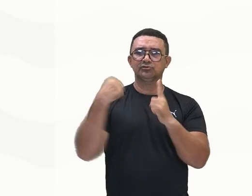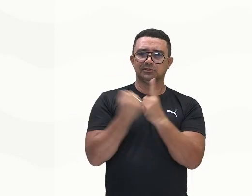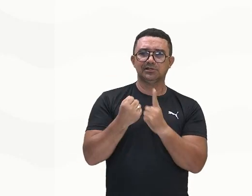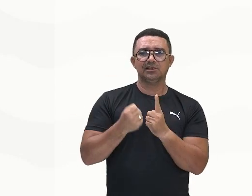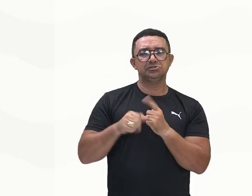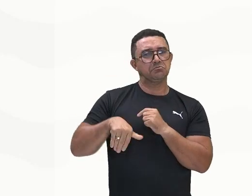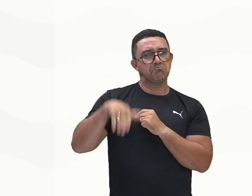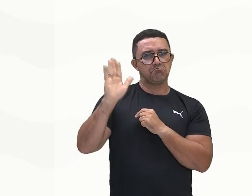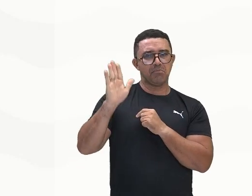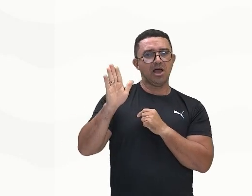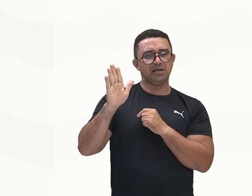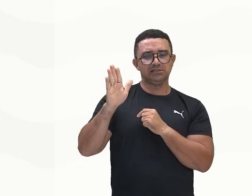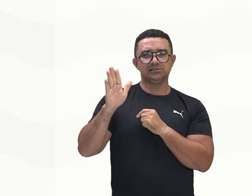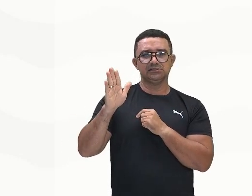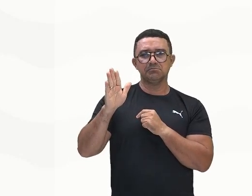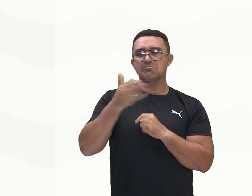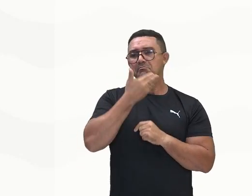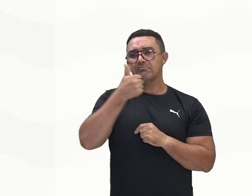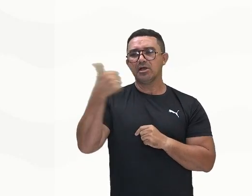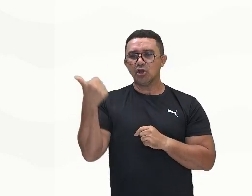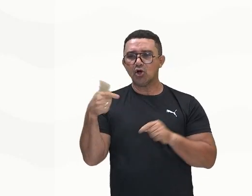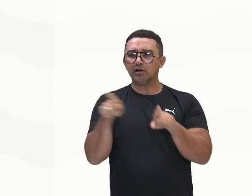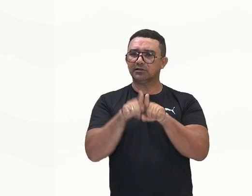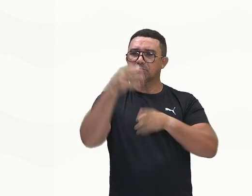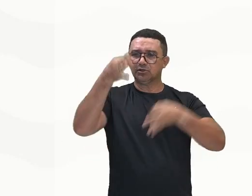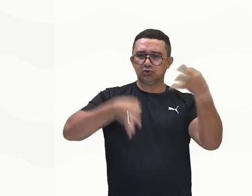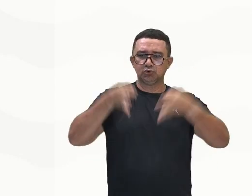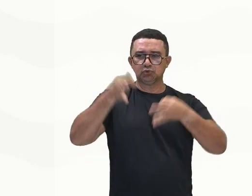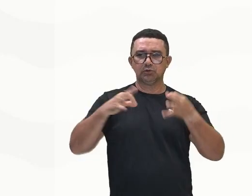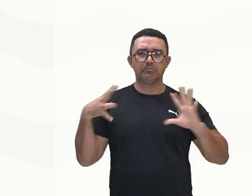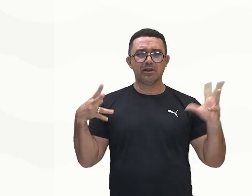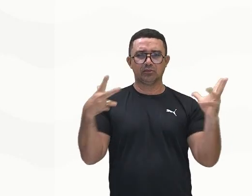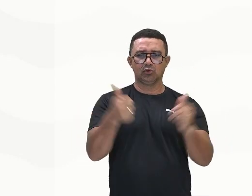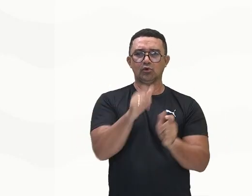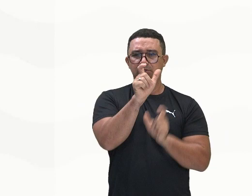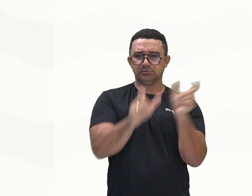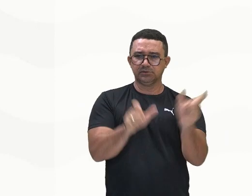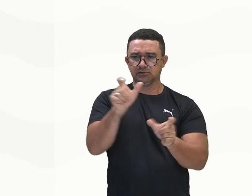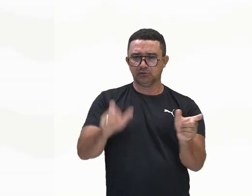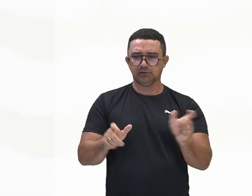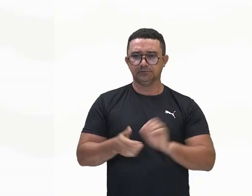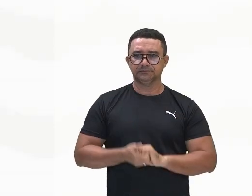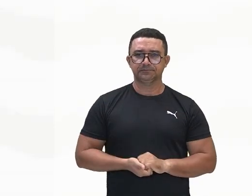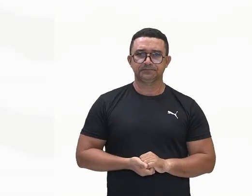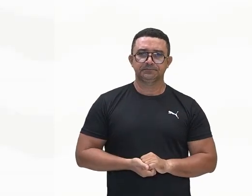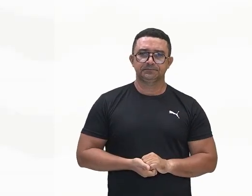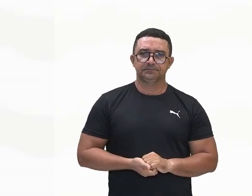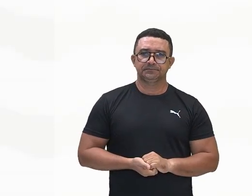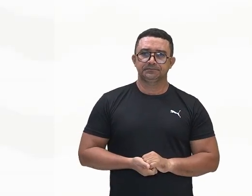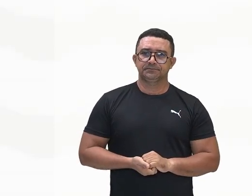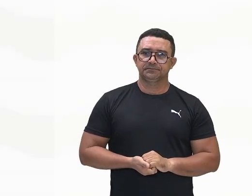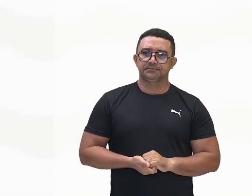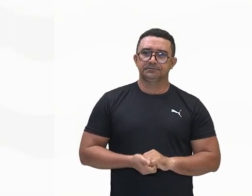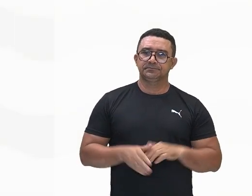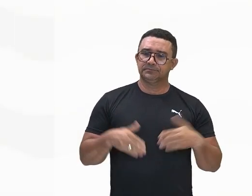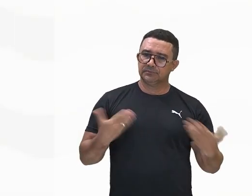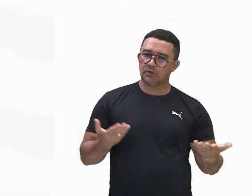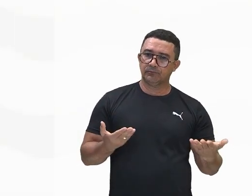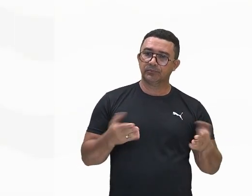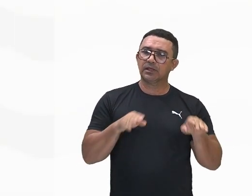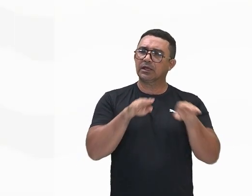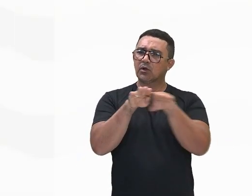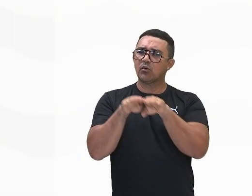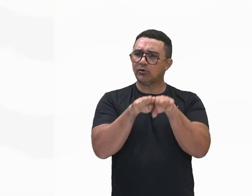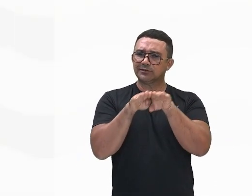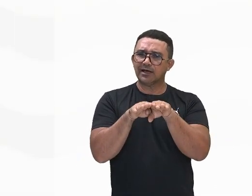mais equitativa e justa para todos. Portanto, enquanto a igualdade